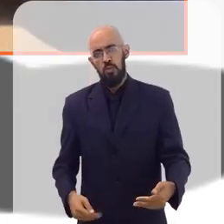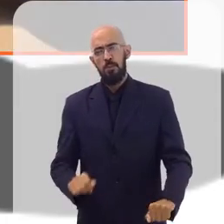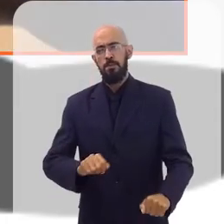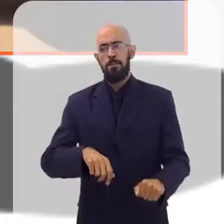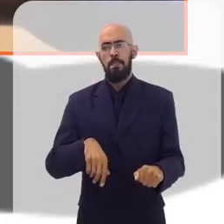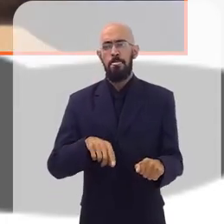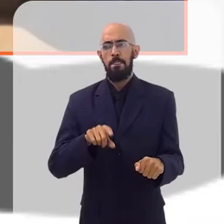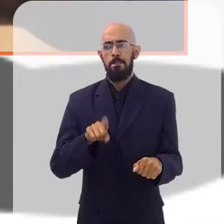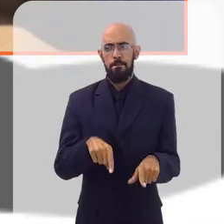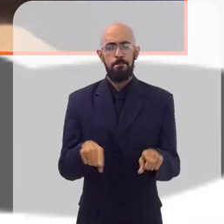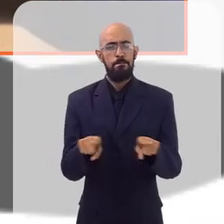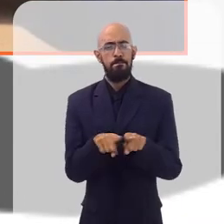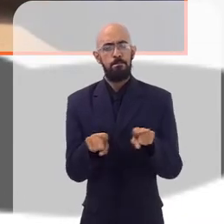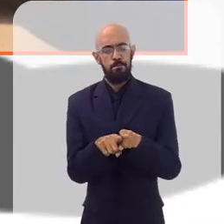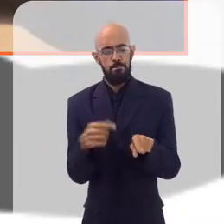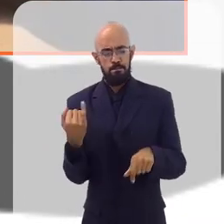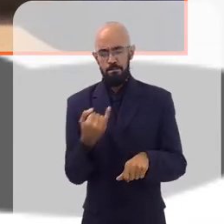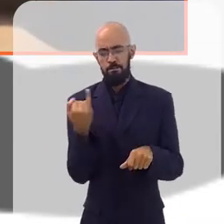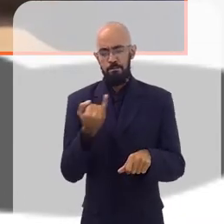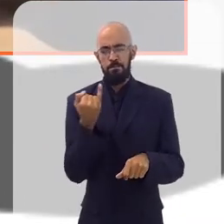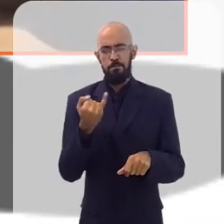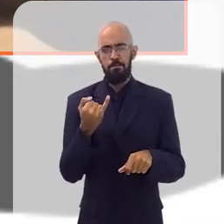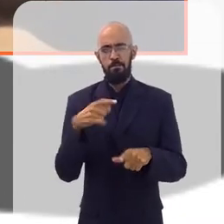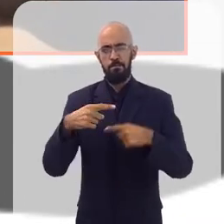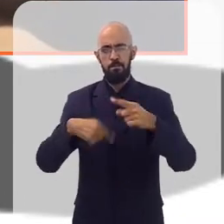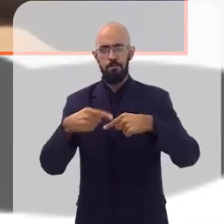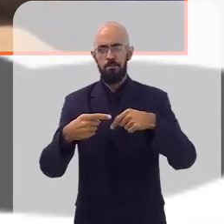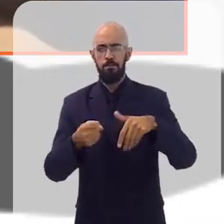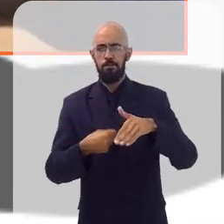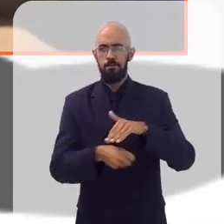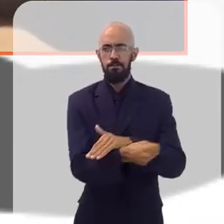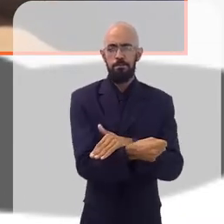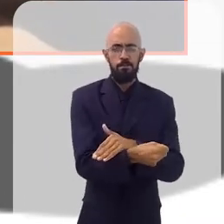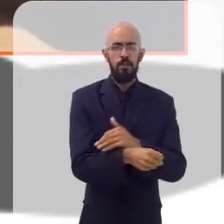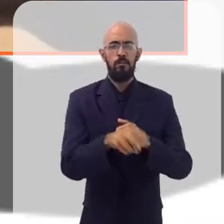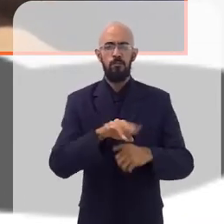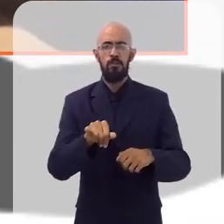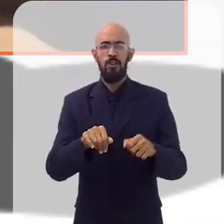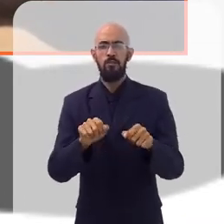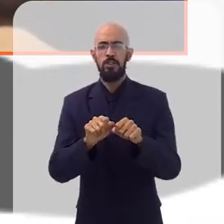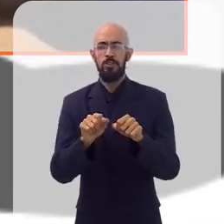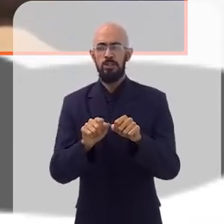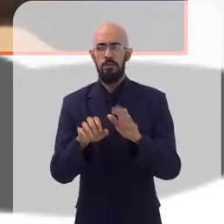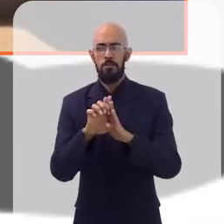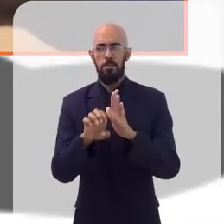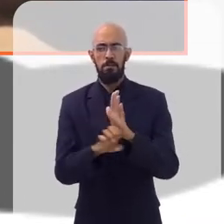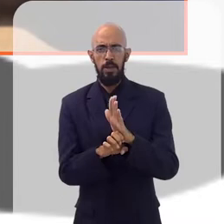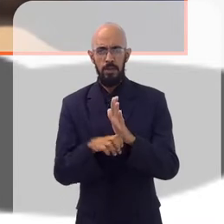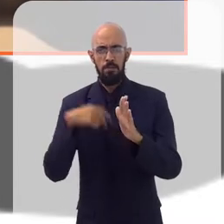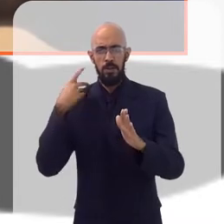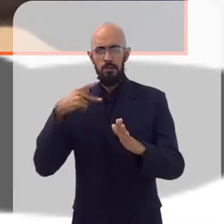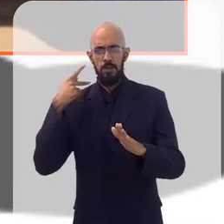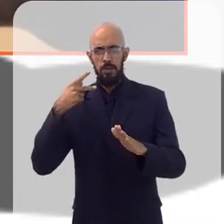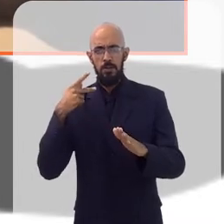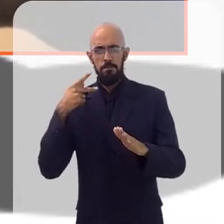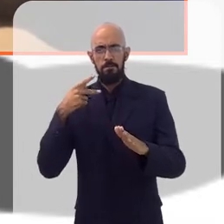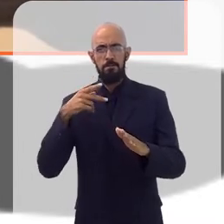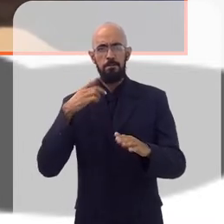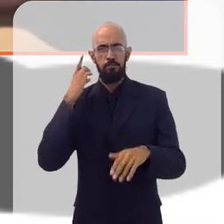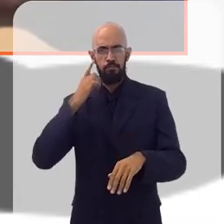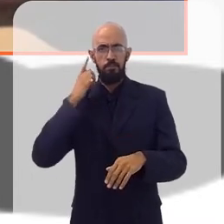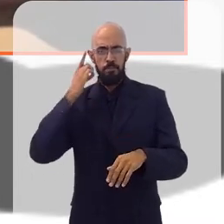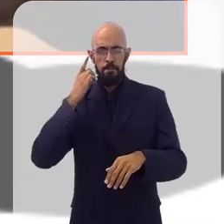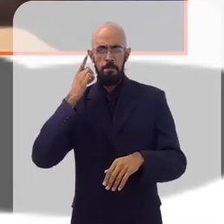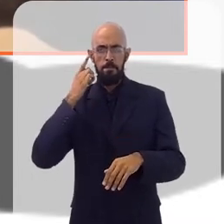público fato também importante o Cláudia na próxima legislatura e nós vamos ter a emenda parlamentar